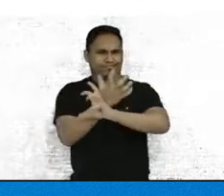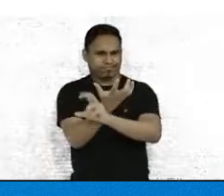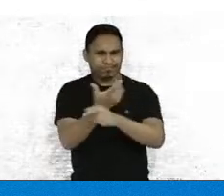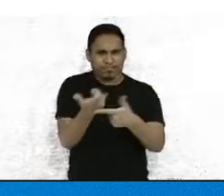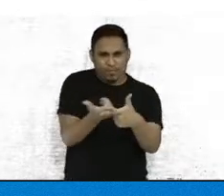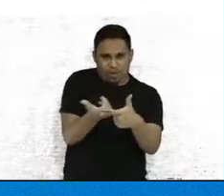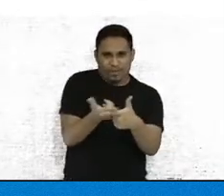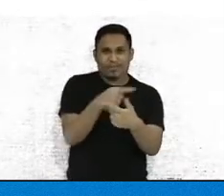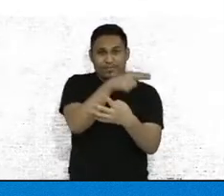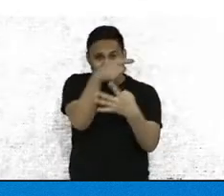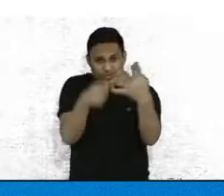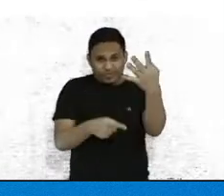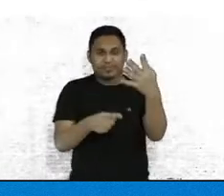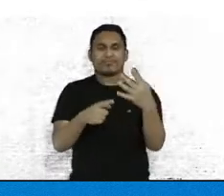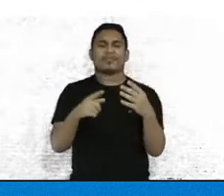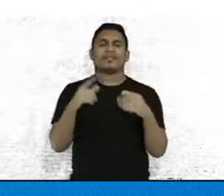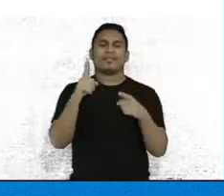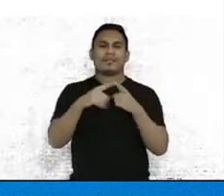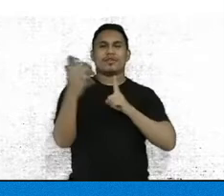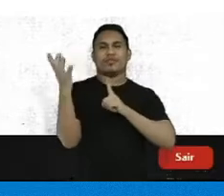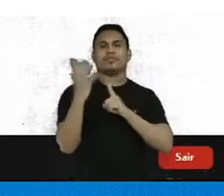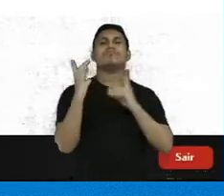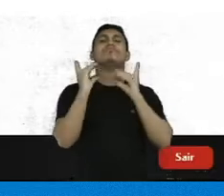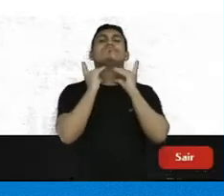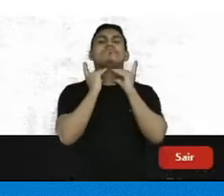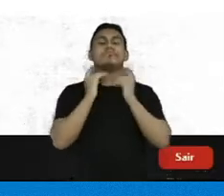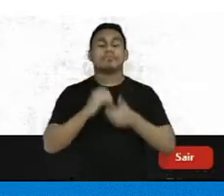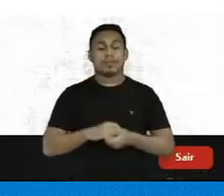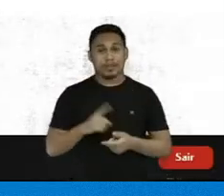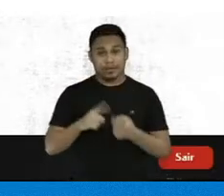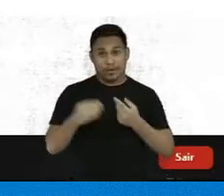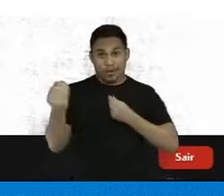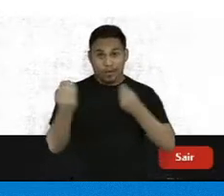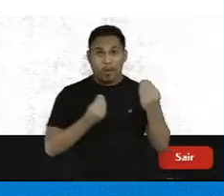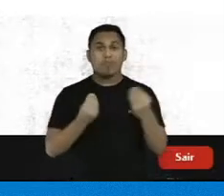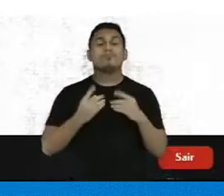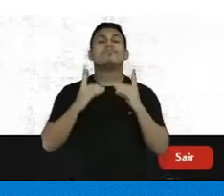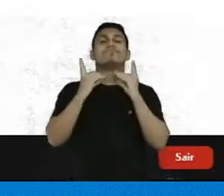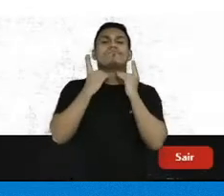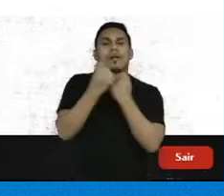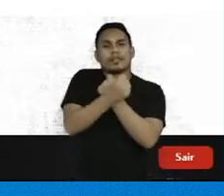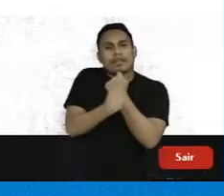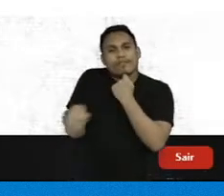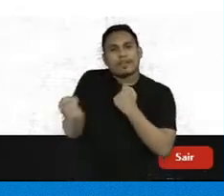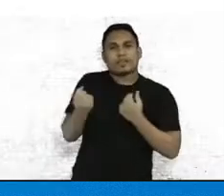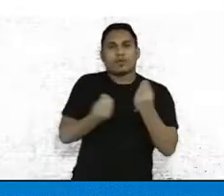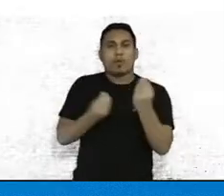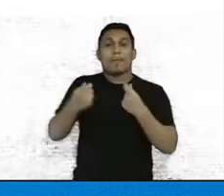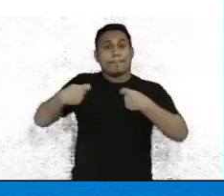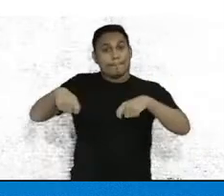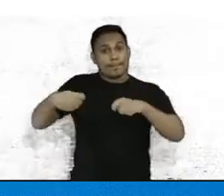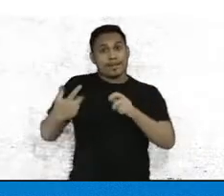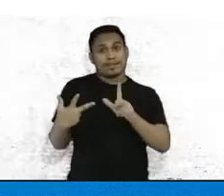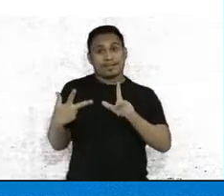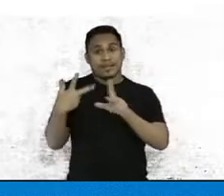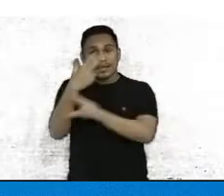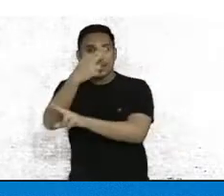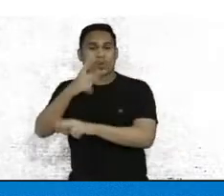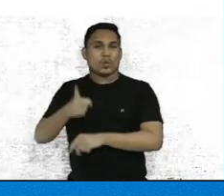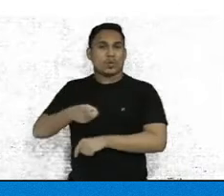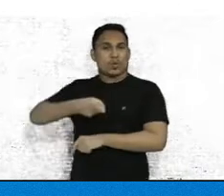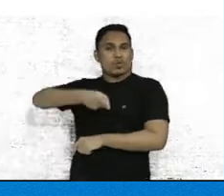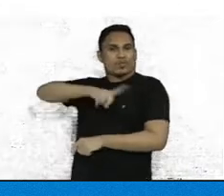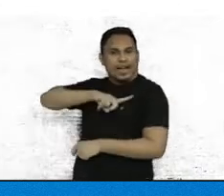tratar a autoimunidade da tireoide. Primeiro, então, identificar e eliminar os gatilhos, principalmente aqueles gatilhos